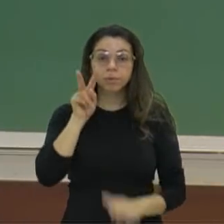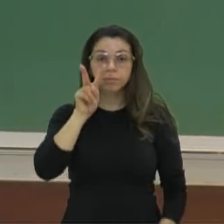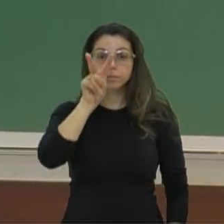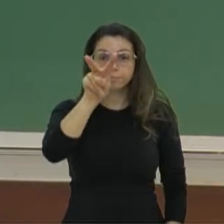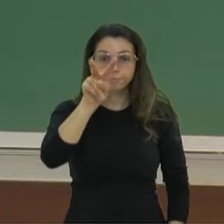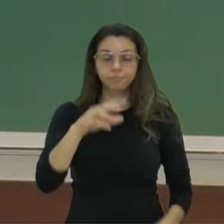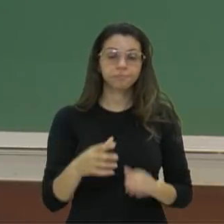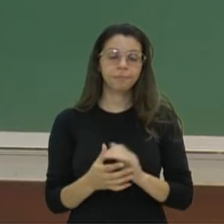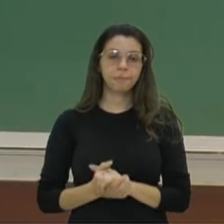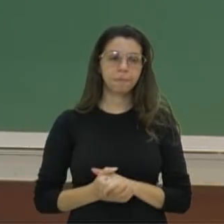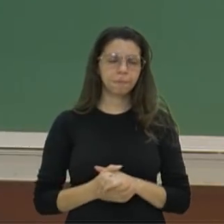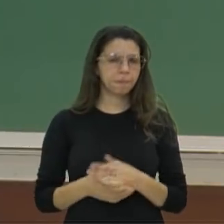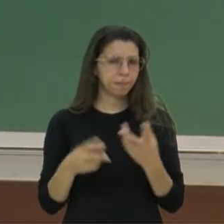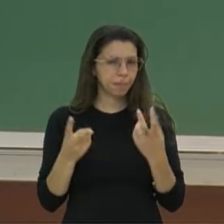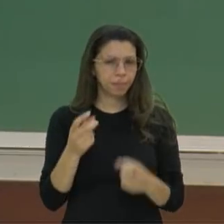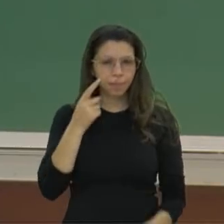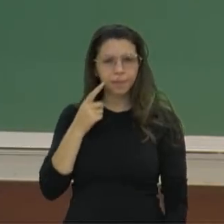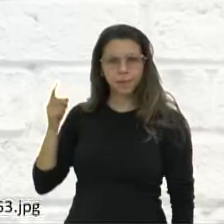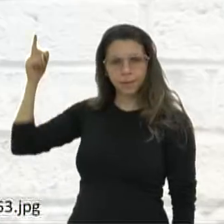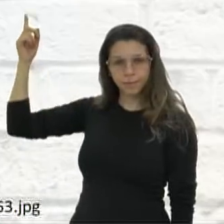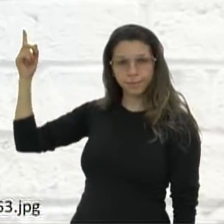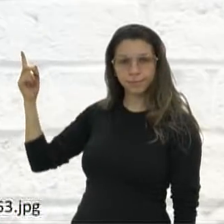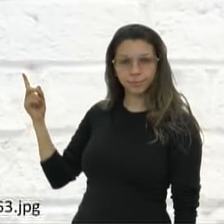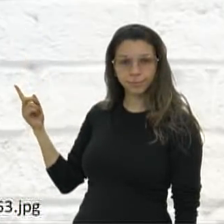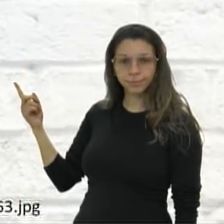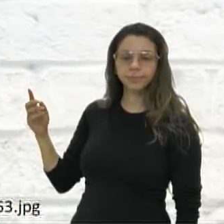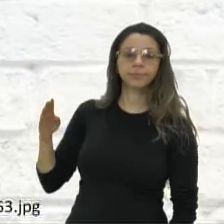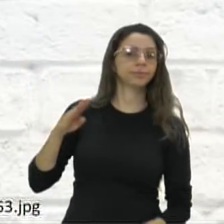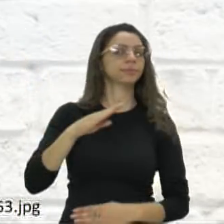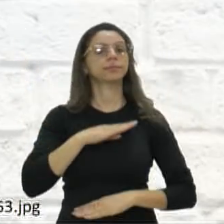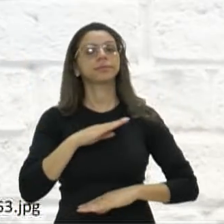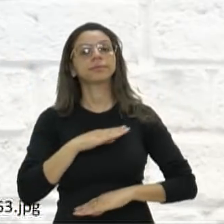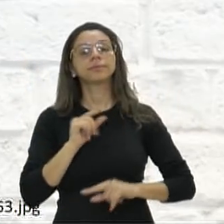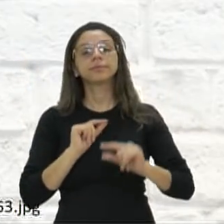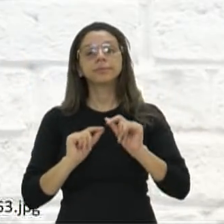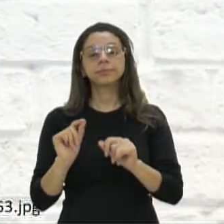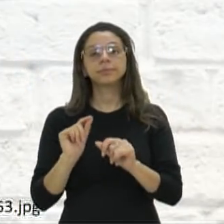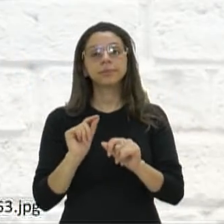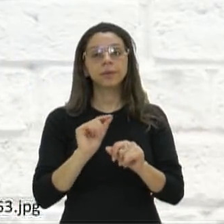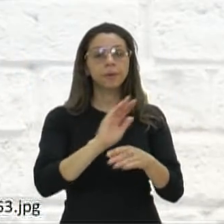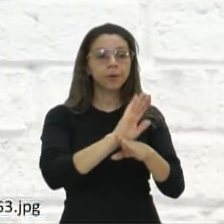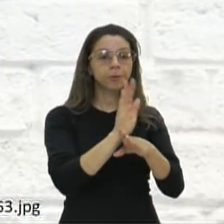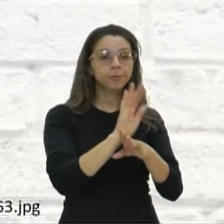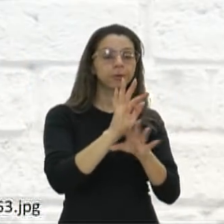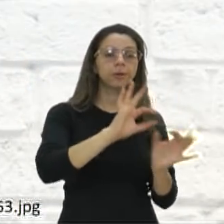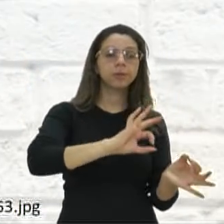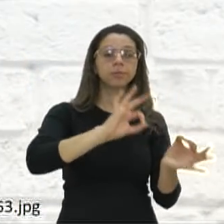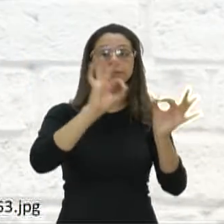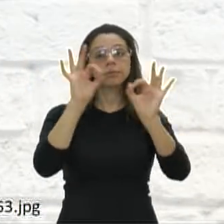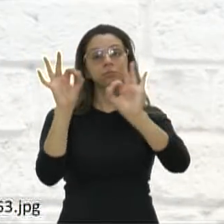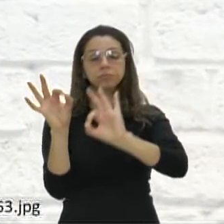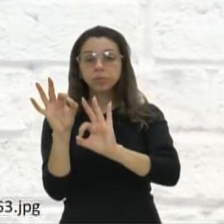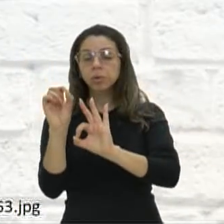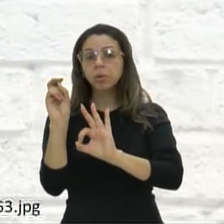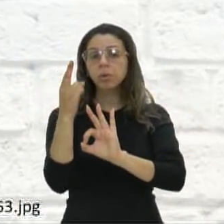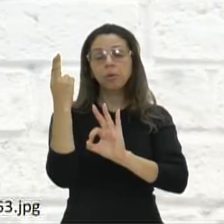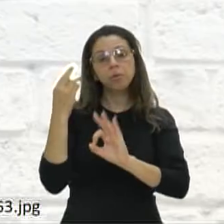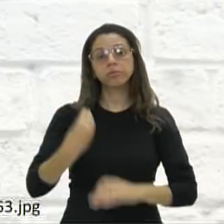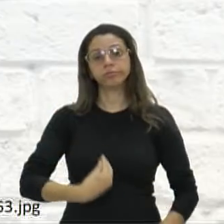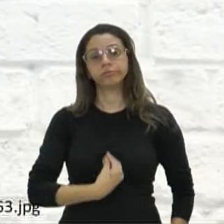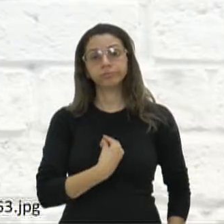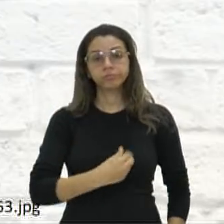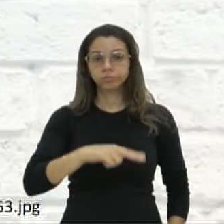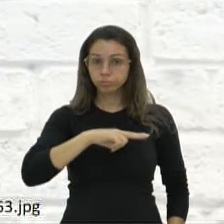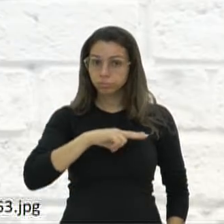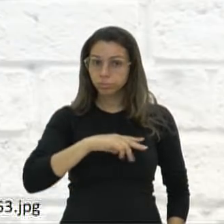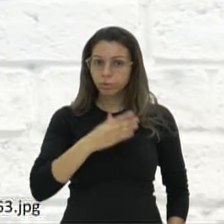deve ter reparado nessa imagem numa situação, num filme, num programa de televisão ou até na sua vida particular. Você